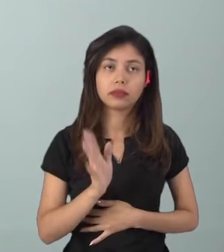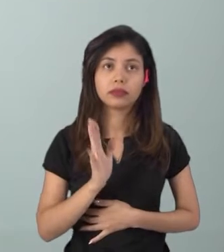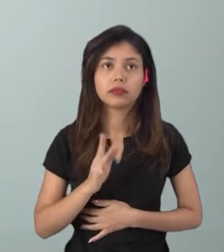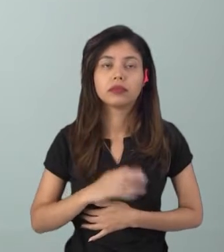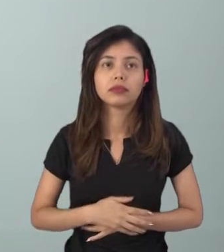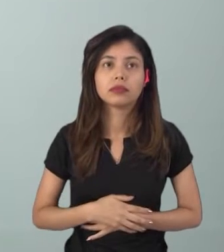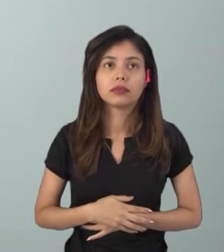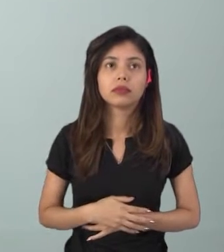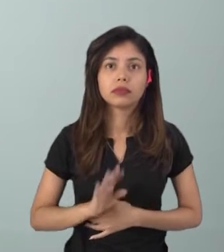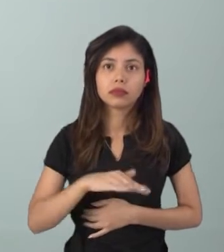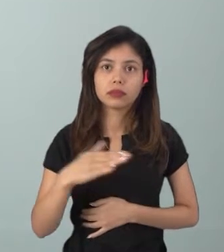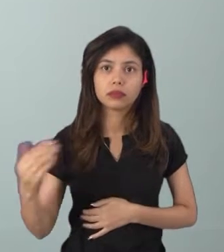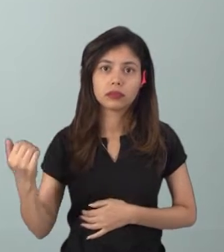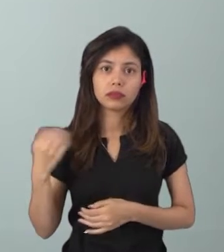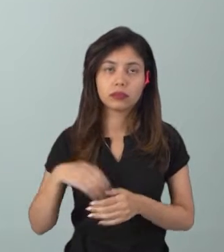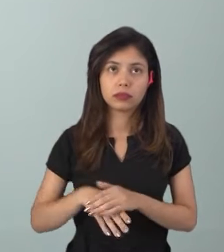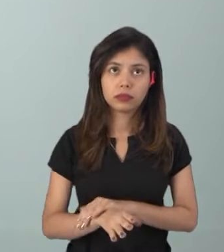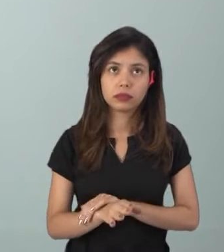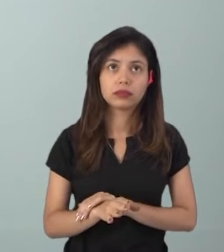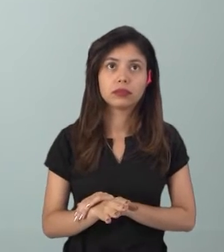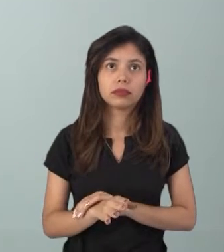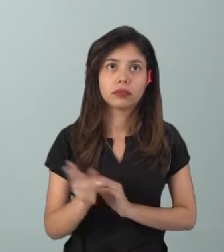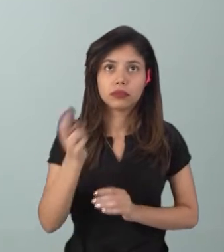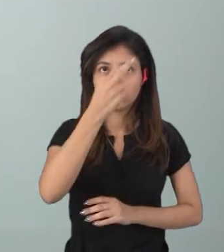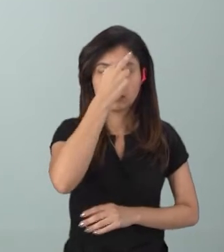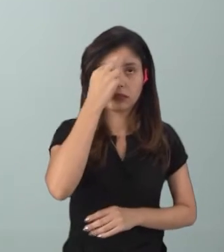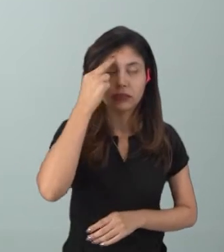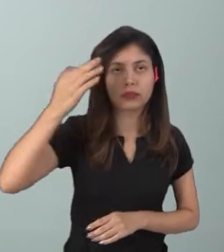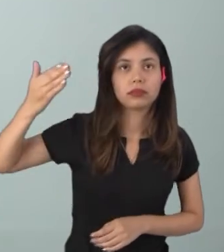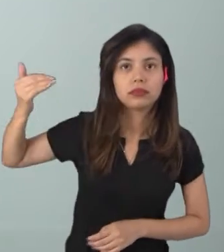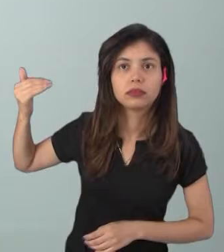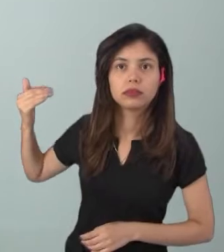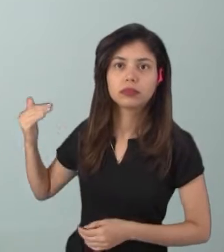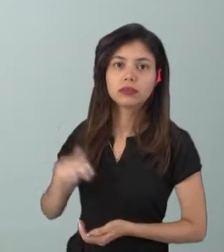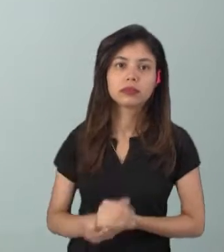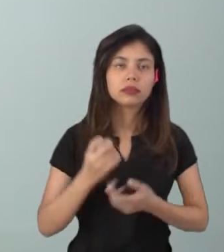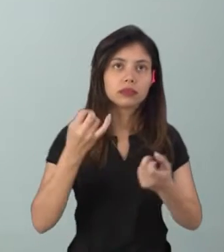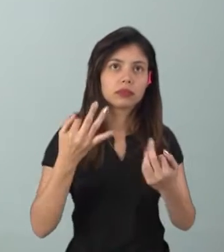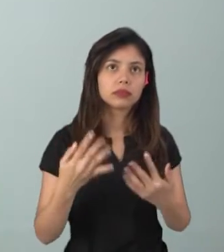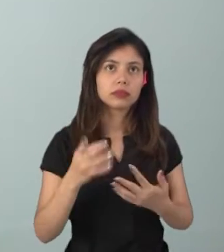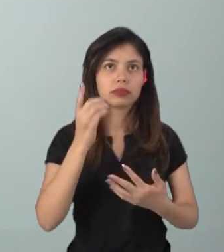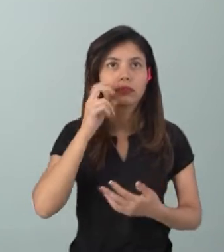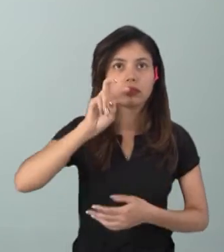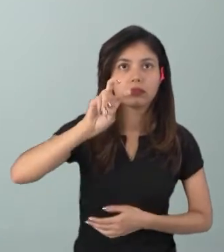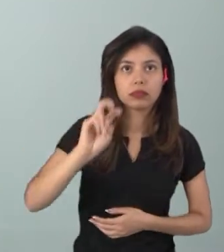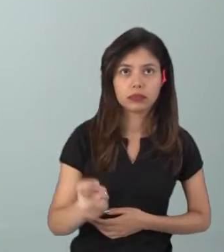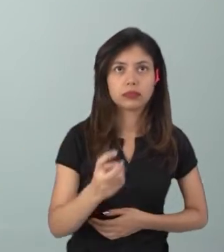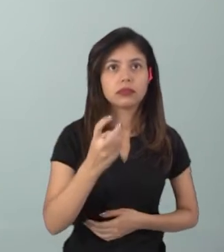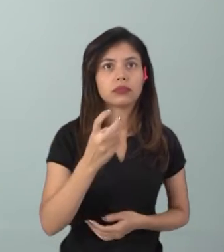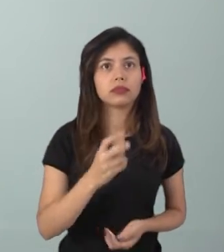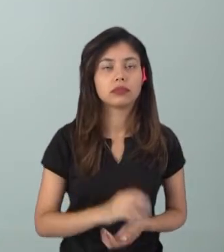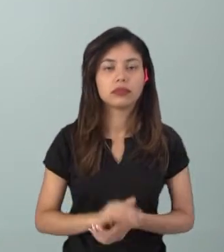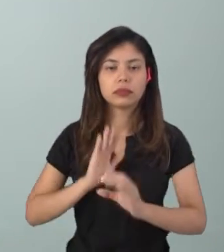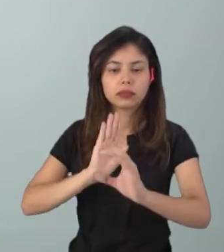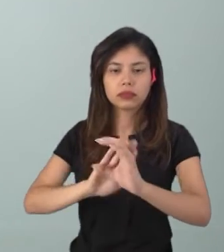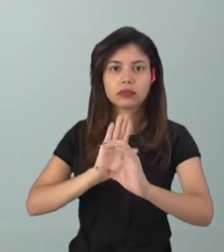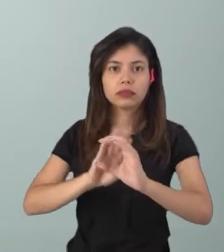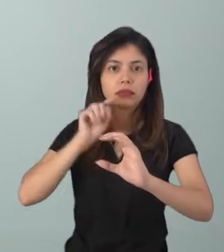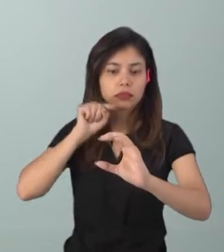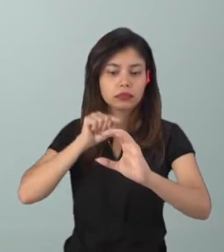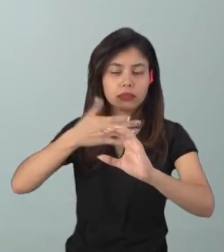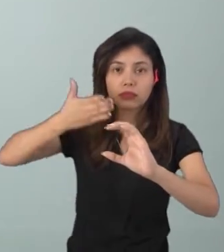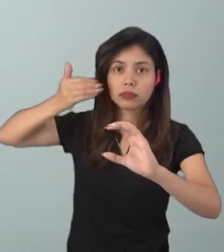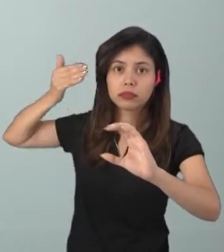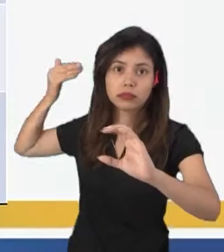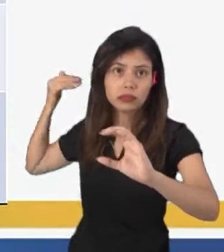quando a gente entra na história antiga, que ela é datada aí de 5.000, né, anos antes de